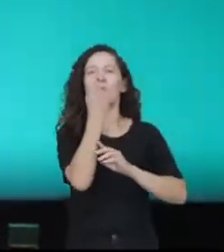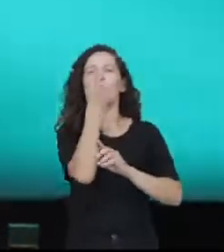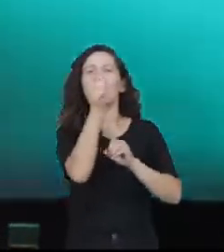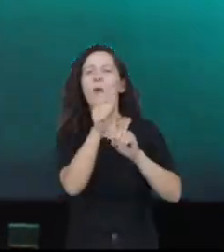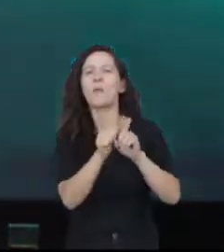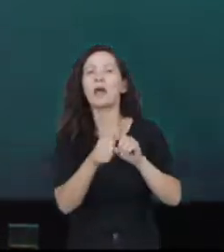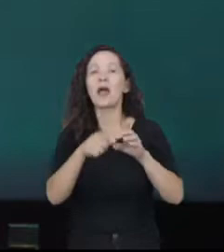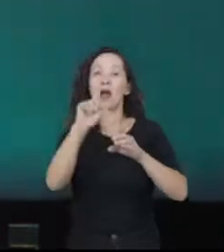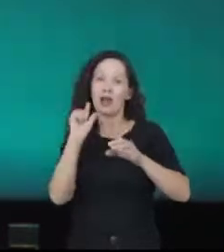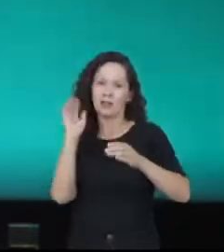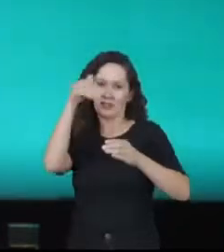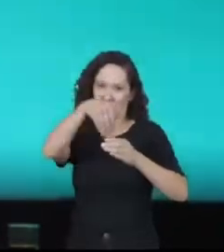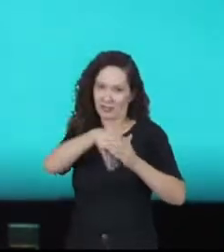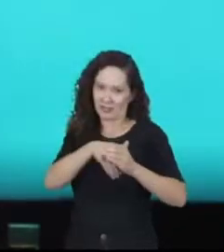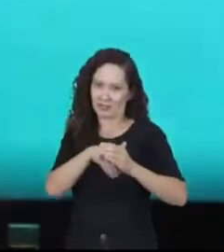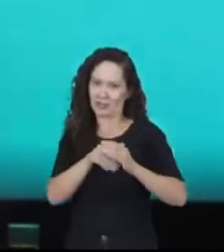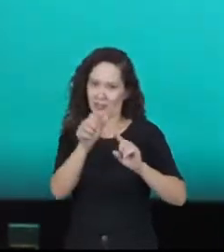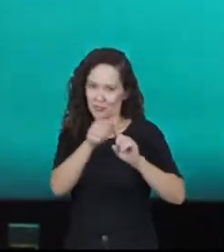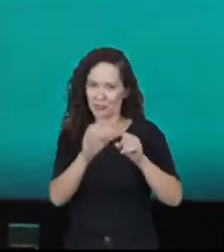outubro, quando...